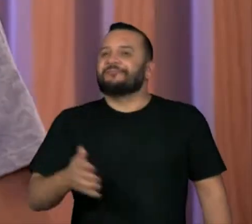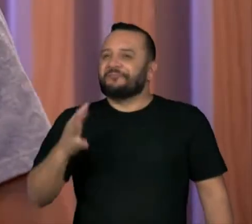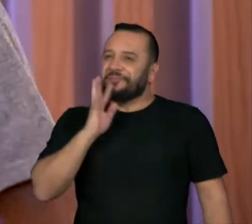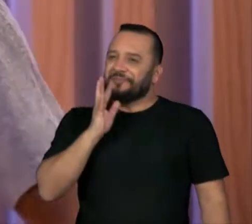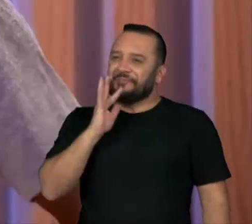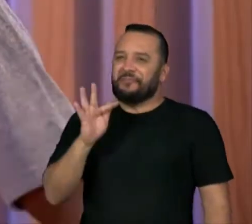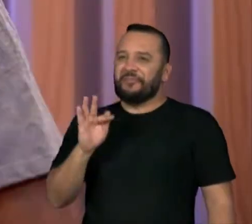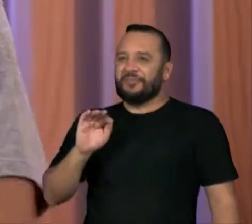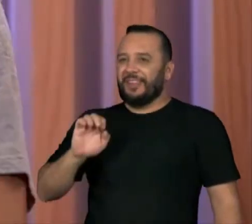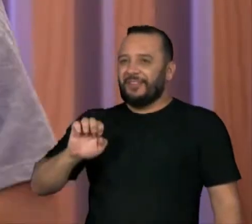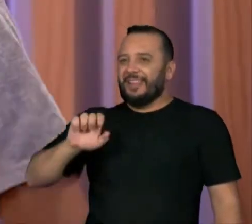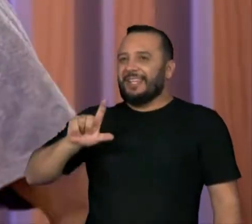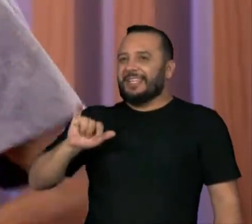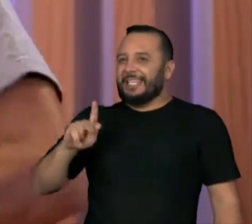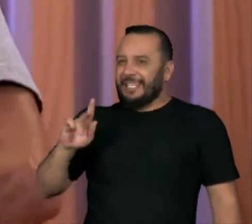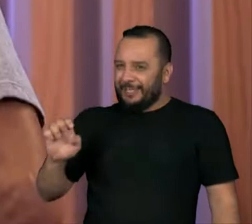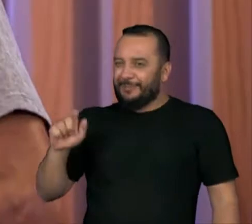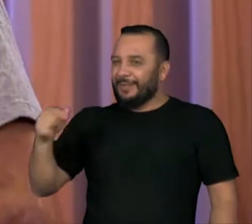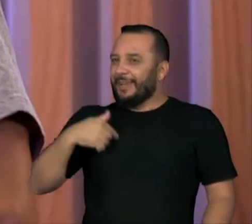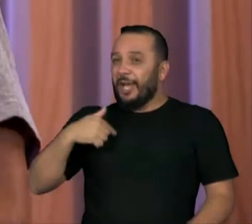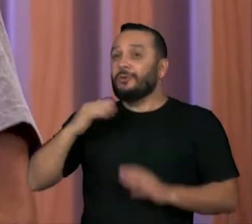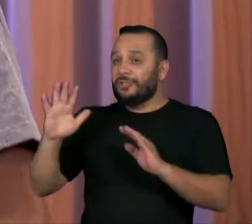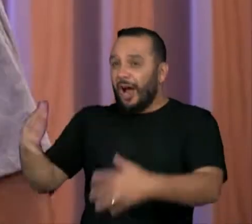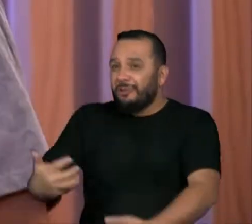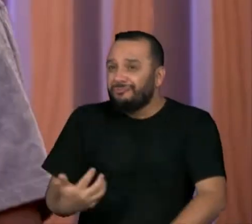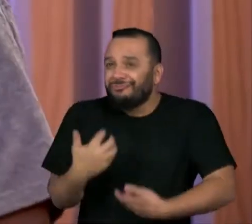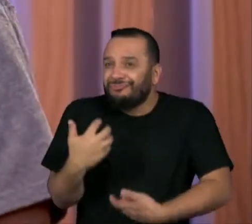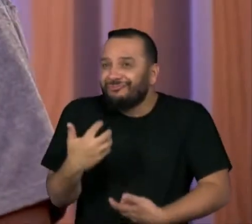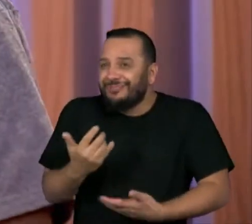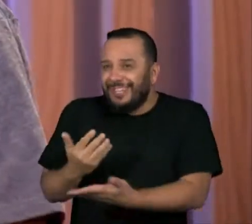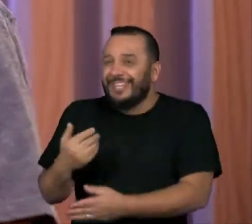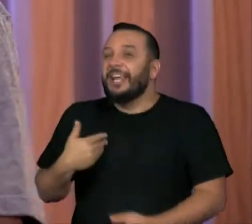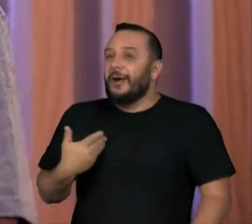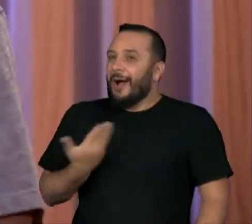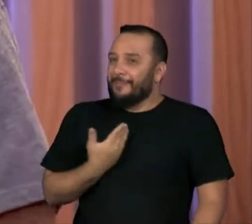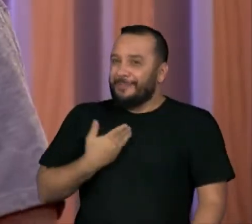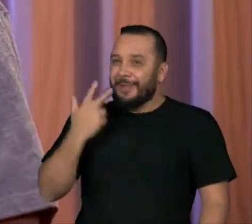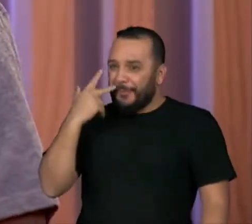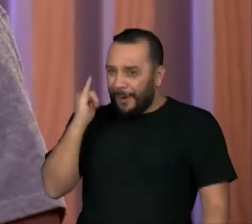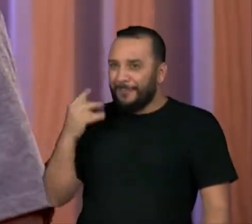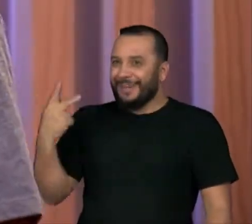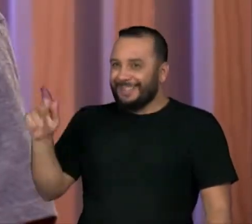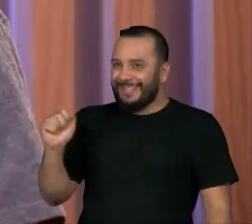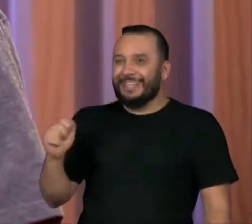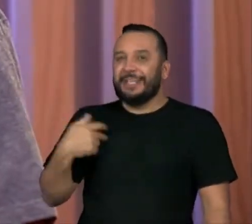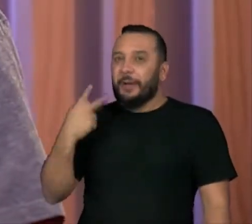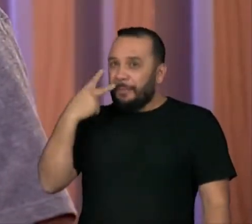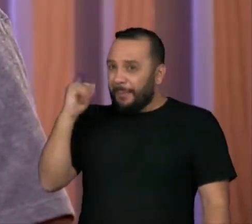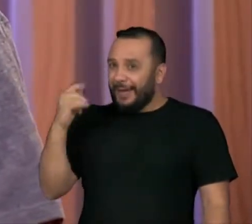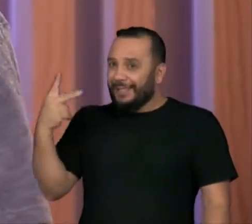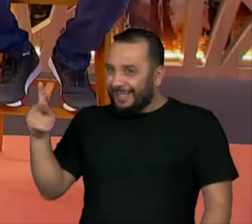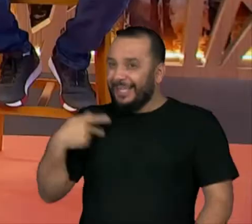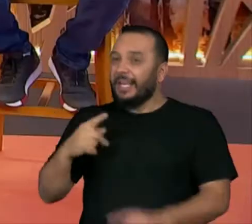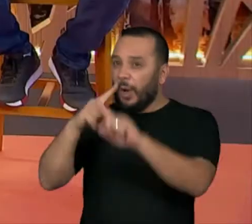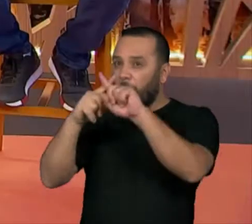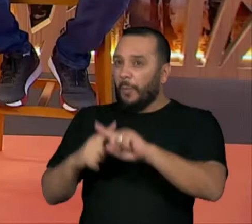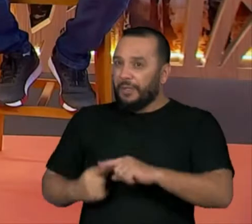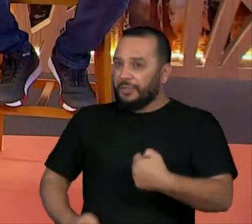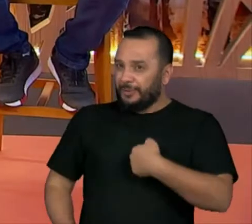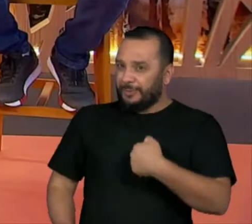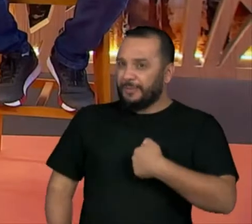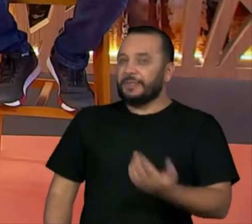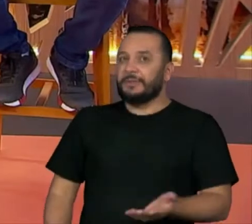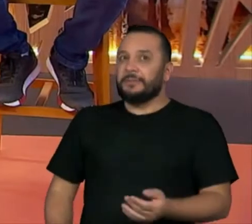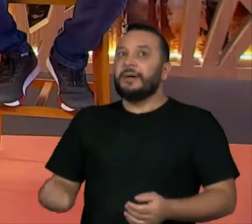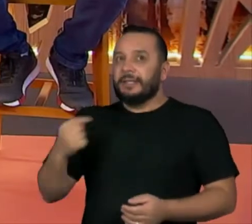Felipe Toledo. Bom, você tem uma ideia, eu peguei ele no colo. Ele era uma criança, sou amigo do pai dele. E o pai dele competia comigo antigamente. Mas eu